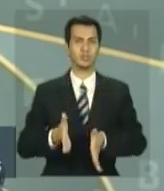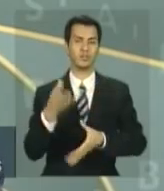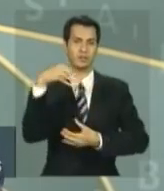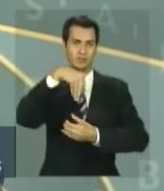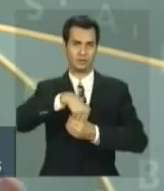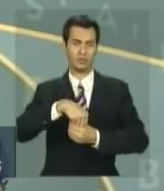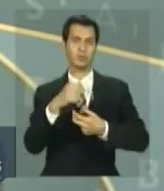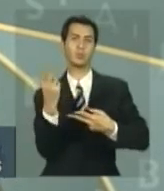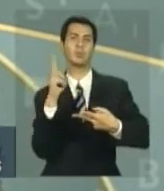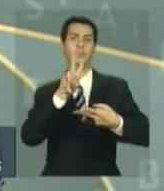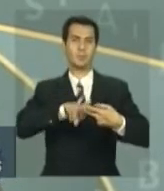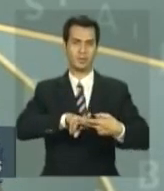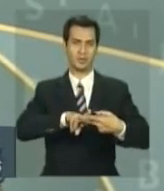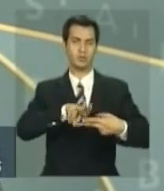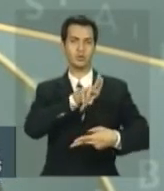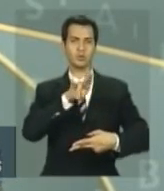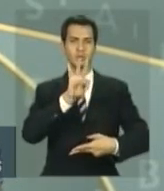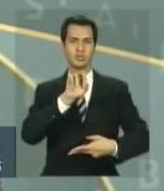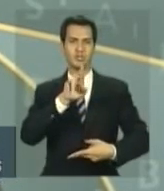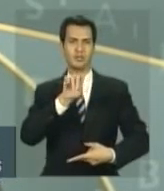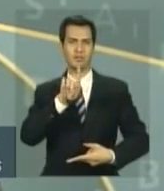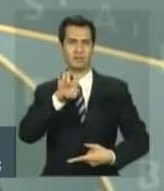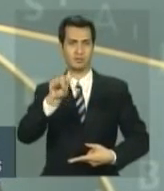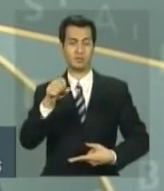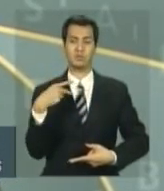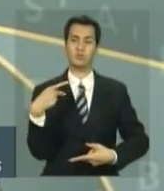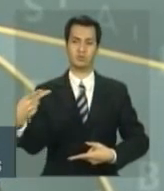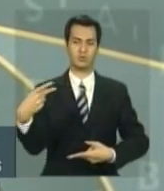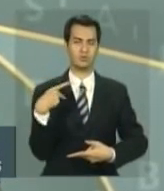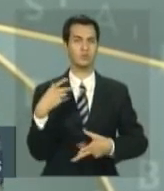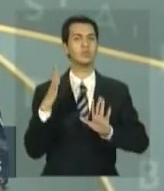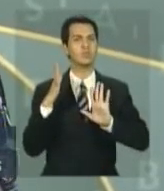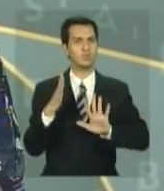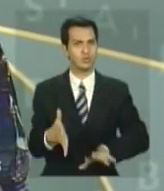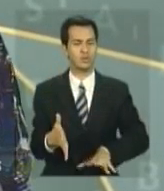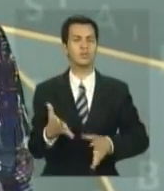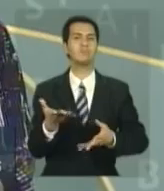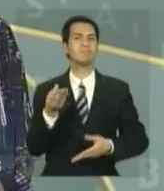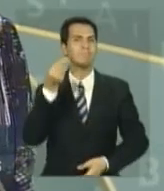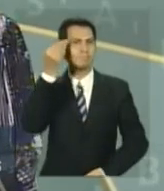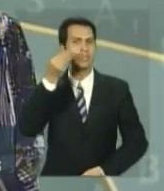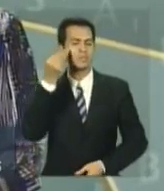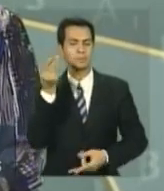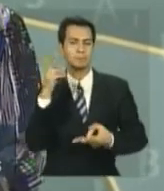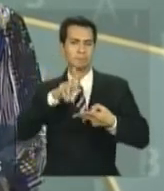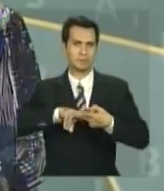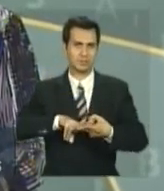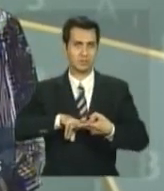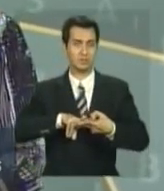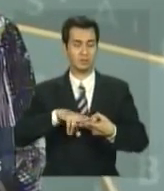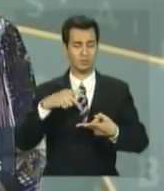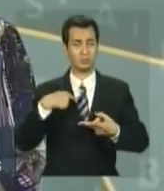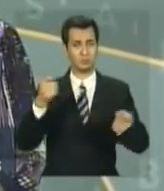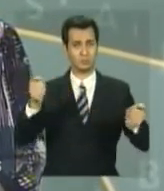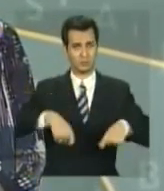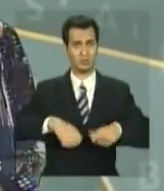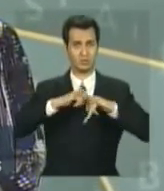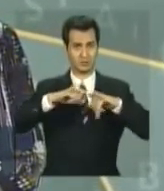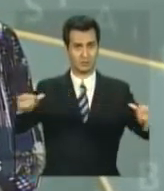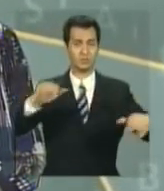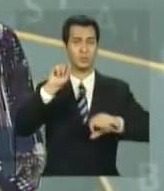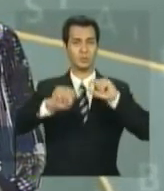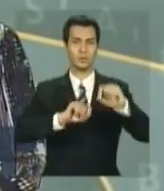presídio Tiradentes a dura experiência da prisão. Eu posso afirmar a vocês que esses são momentos em que o